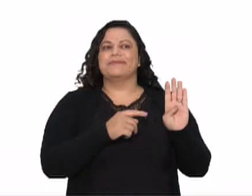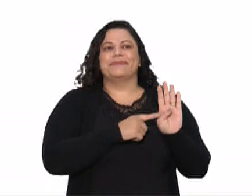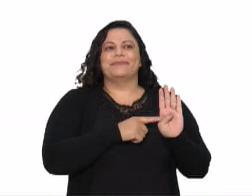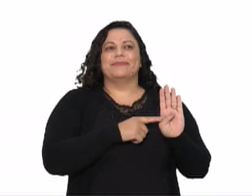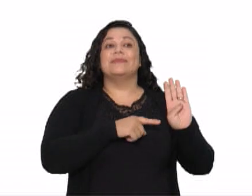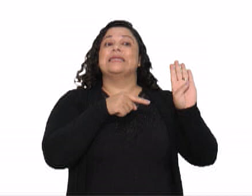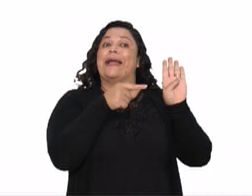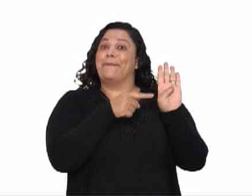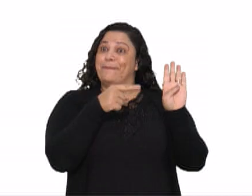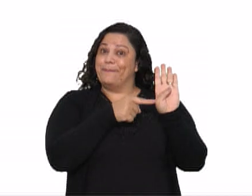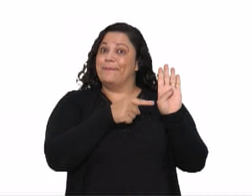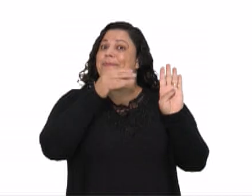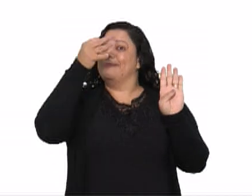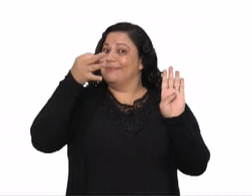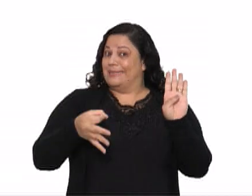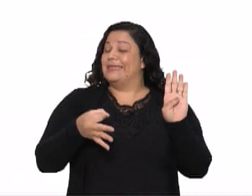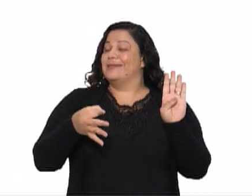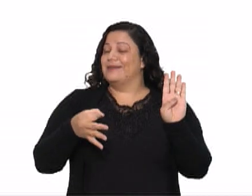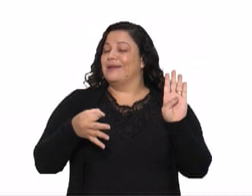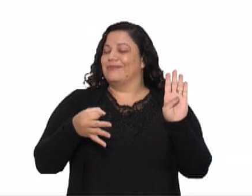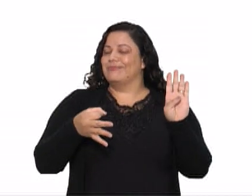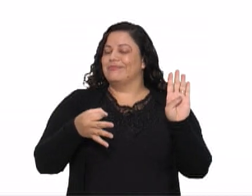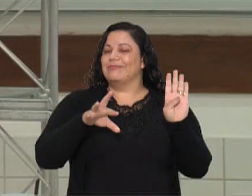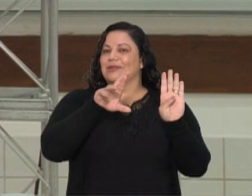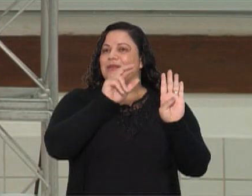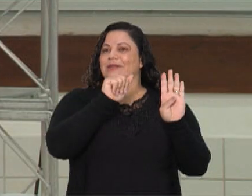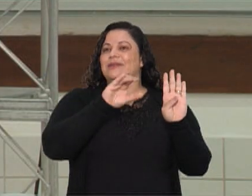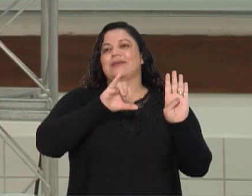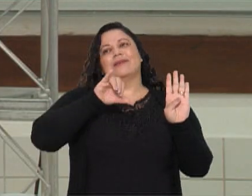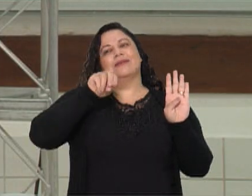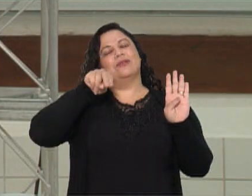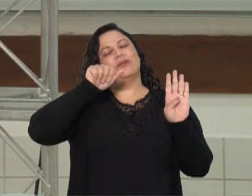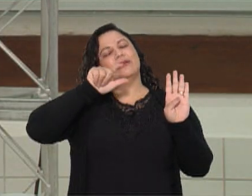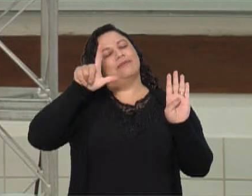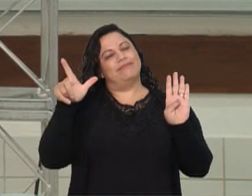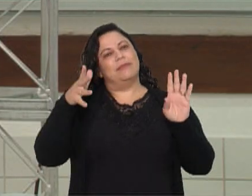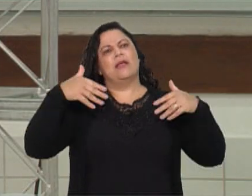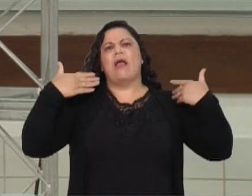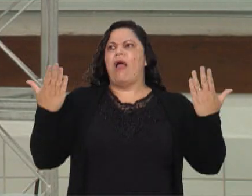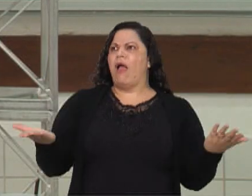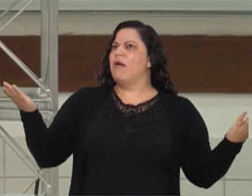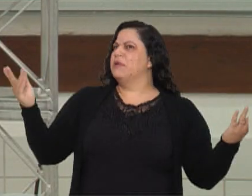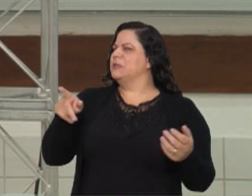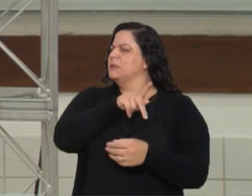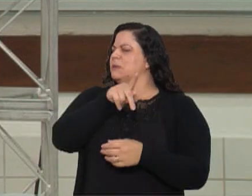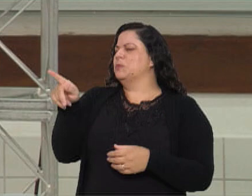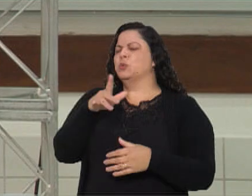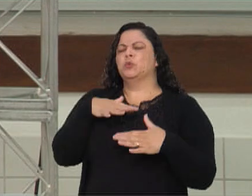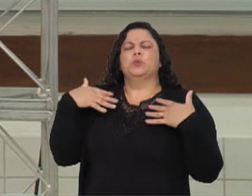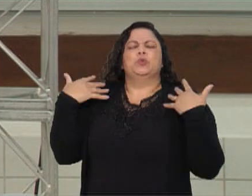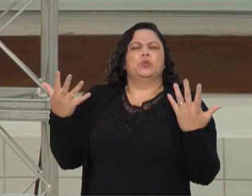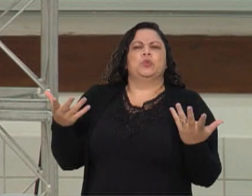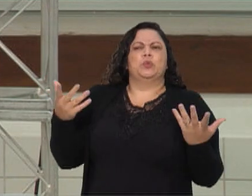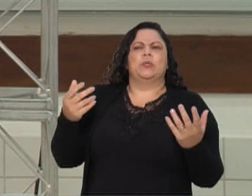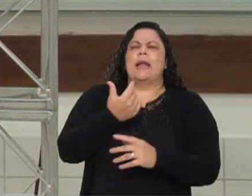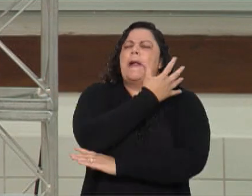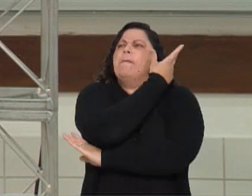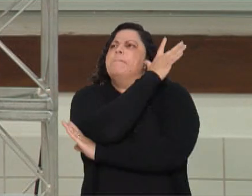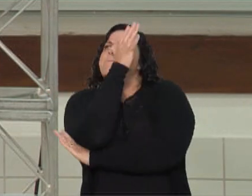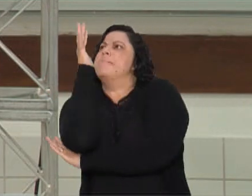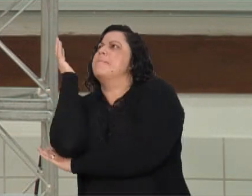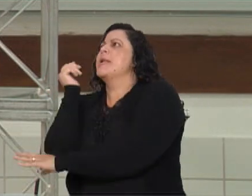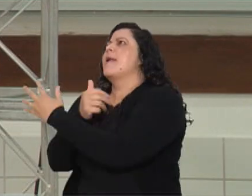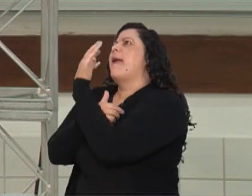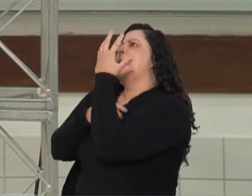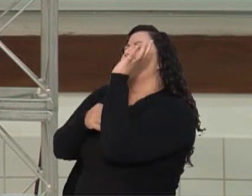arquitetura racional. Aí você vai me dizer assim: professora, mas aquele monte de árvore, né? Tem um monte